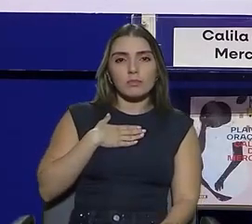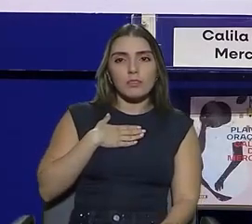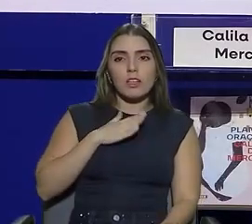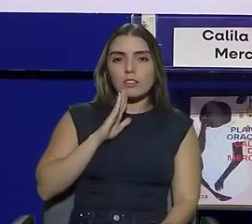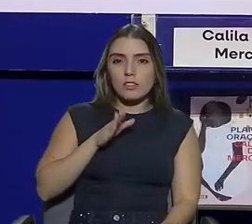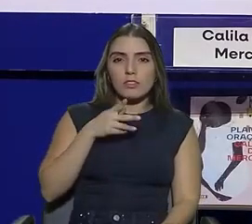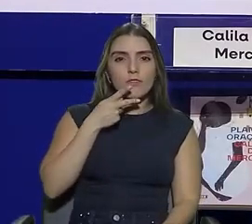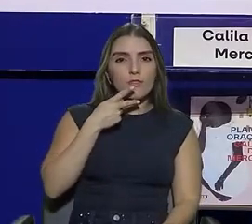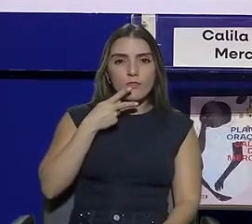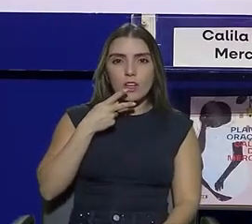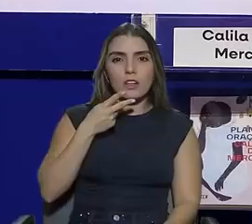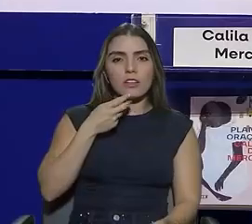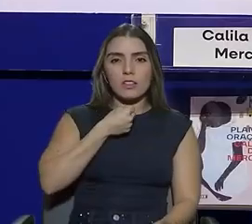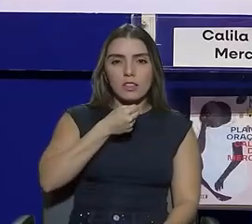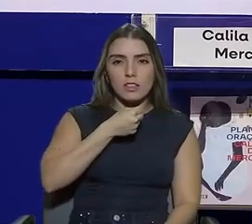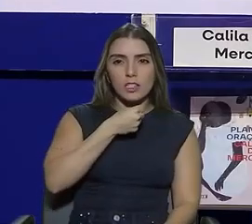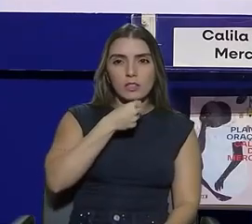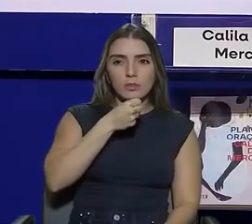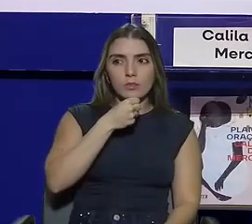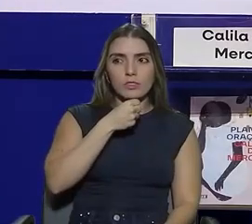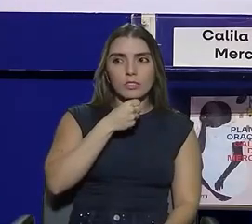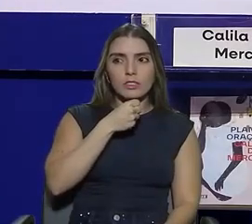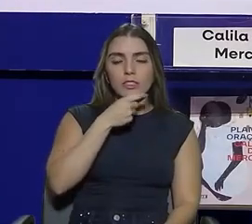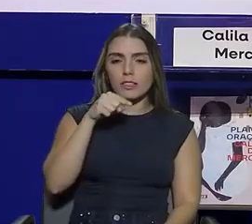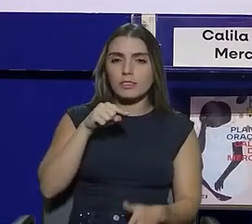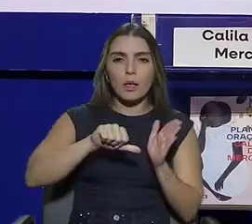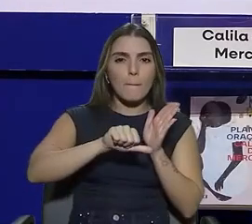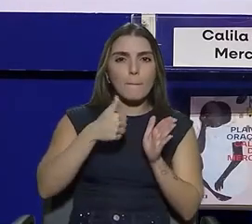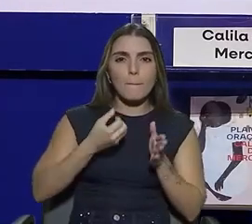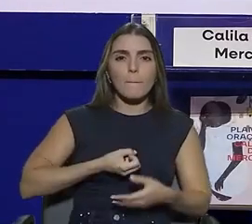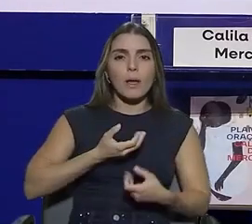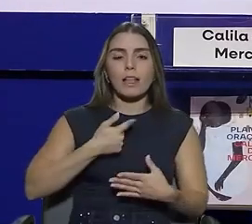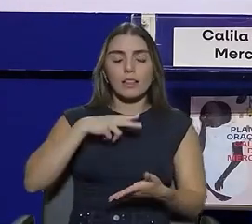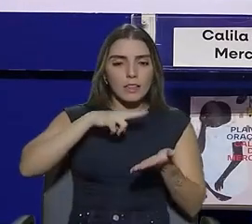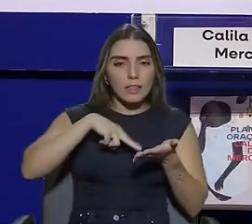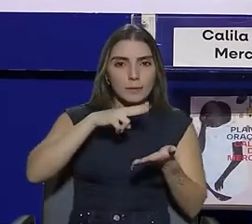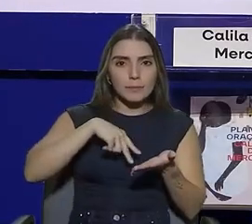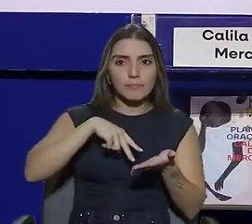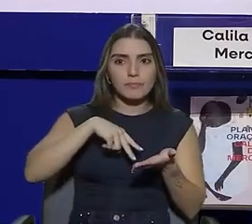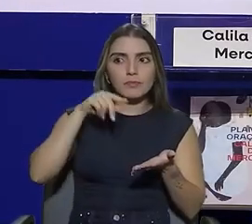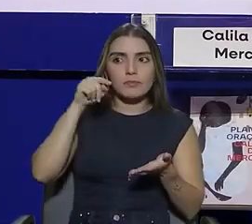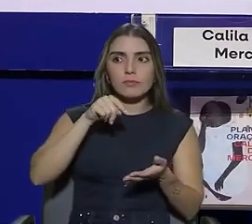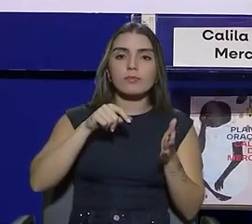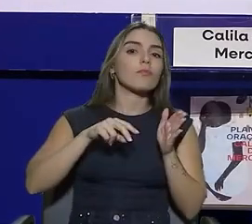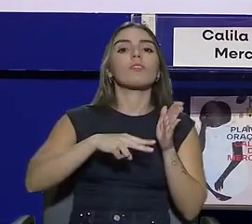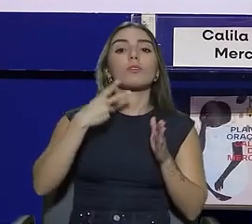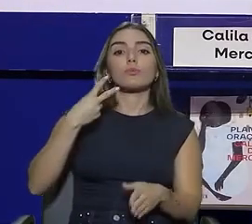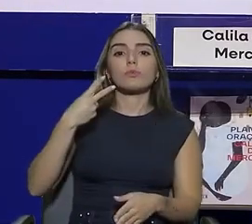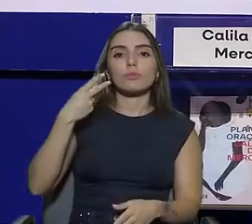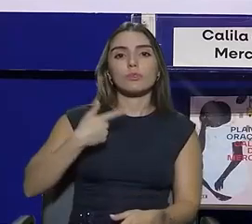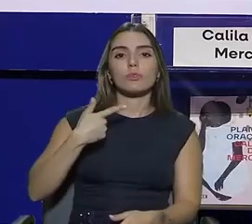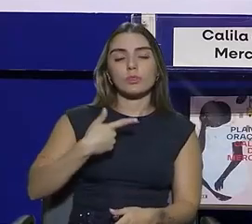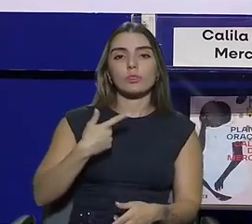disse em várias entrevistas que o Bandeira foi o primeiro poeta que eu li. Esse foi o segundo poema que eu li na minha vida e o segundo poema do Bandeira. O primeiro foi O